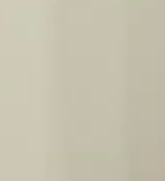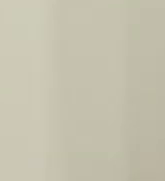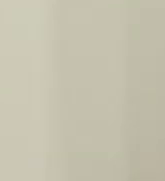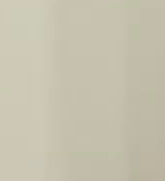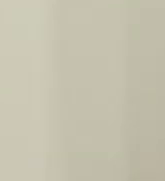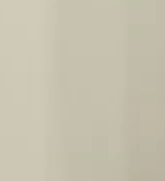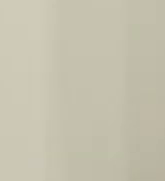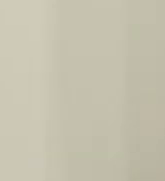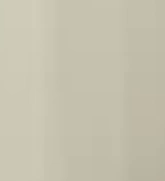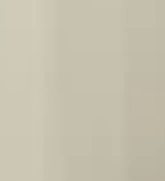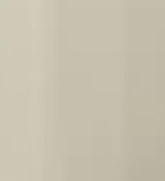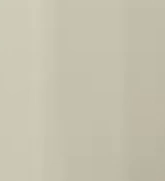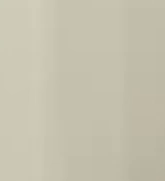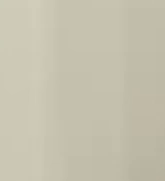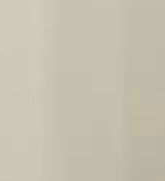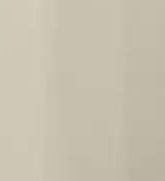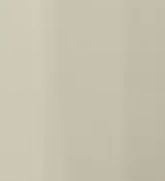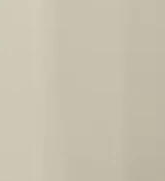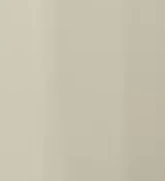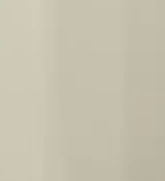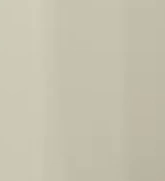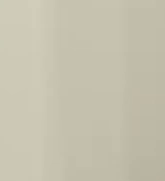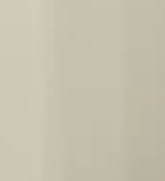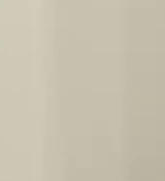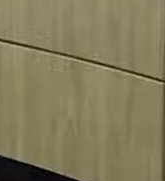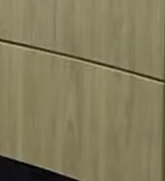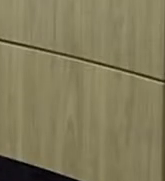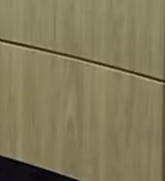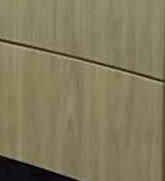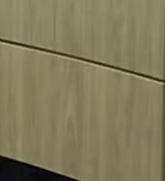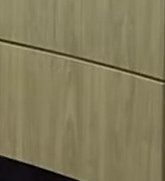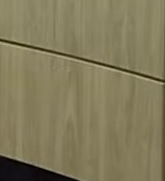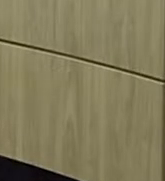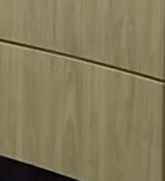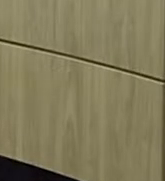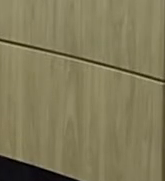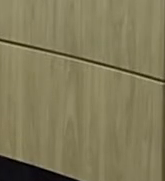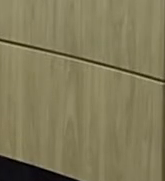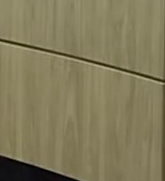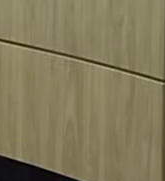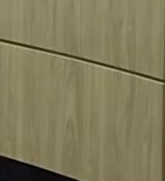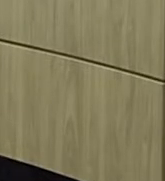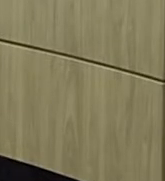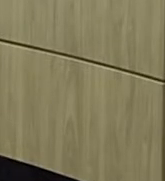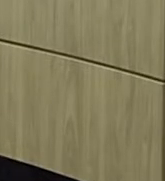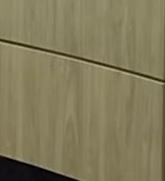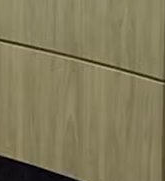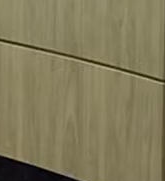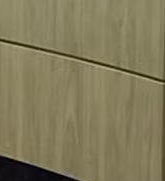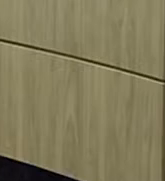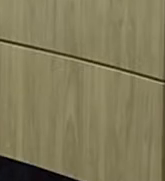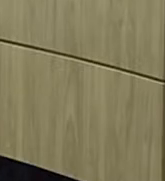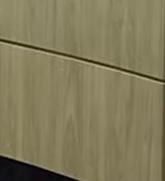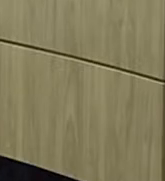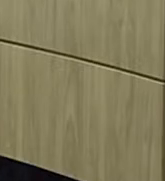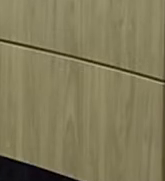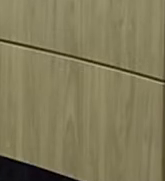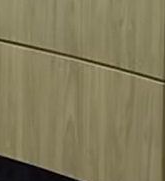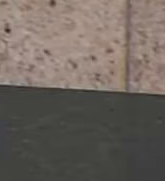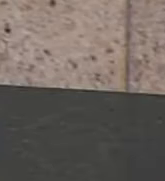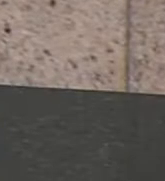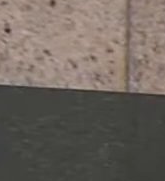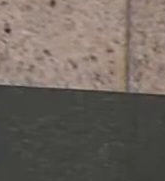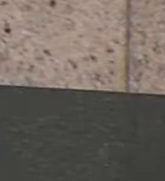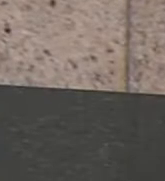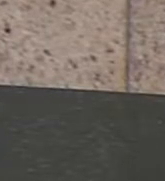para proceder à leitura da ata da sessão anterior. Boa tarde, senhor presidente, senhores deputados, senhoras deputadas. Ata da 29ª